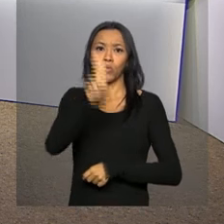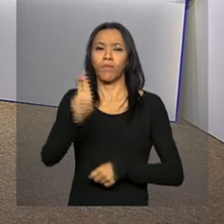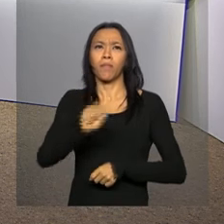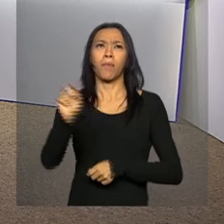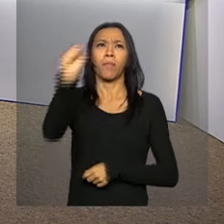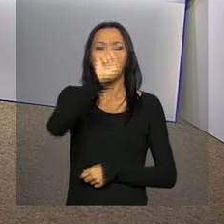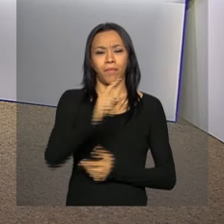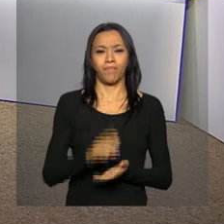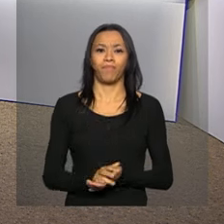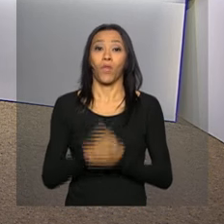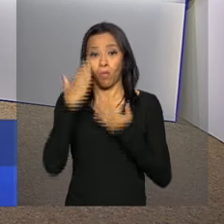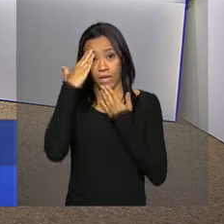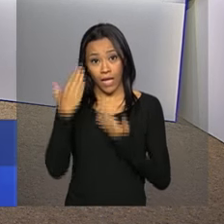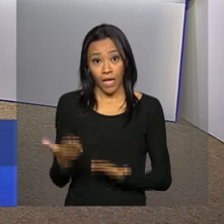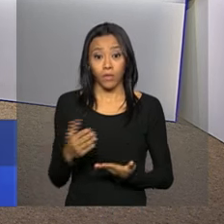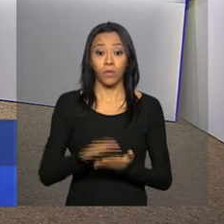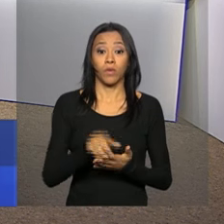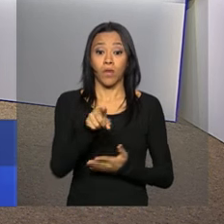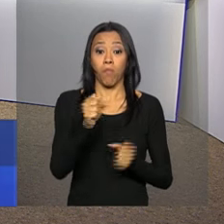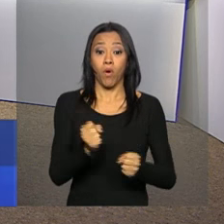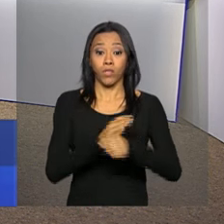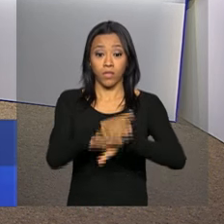Você que não anotou aí,